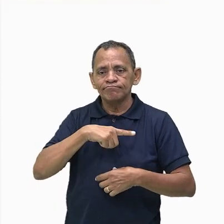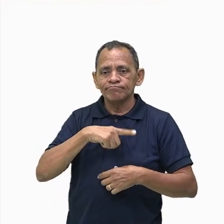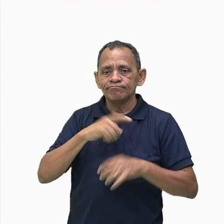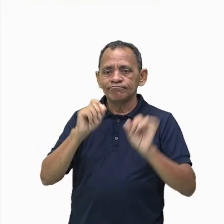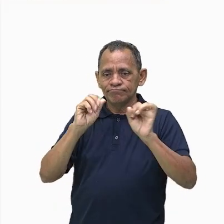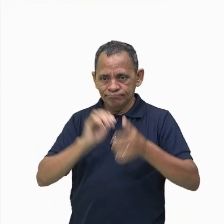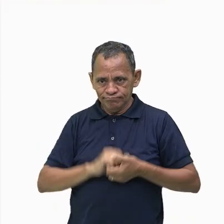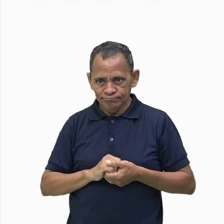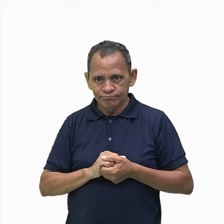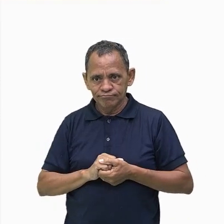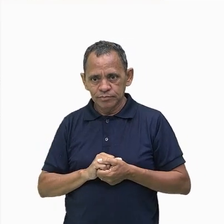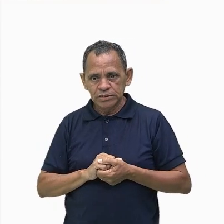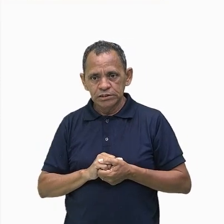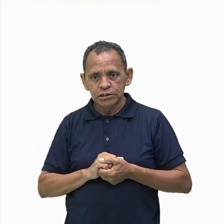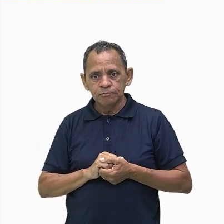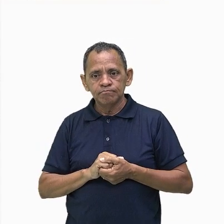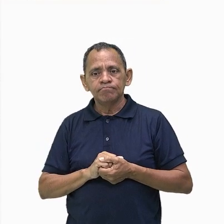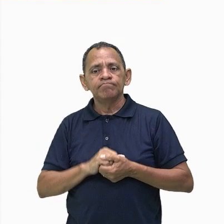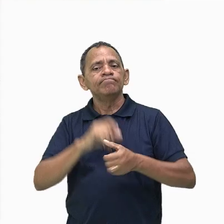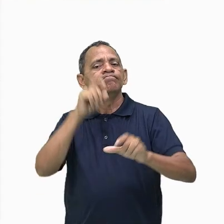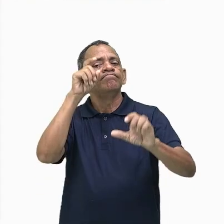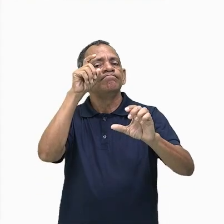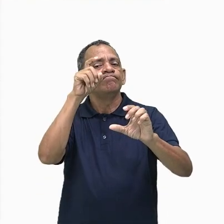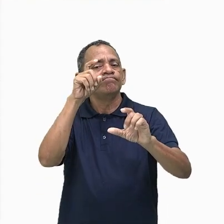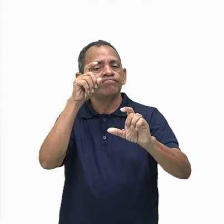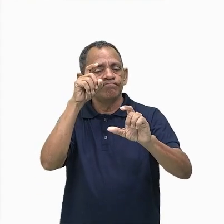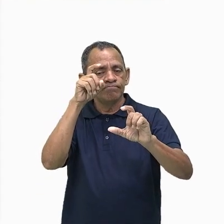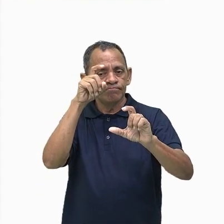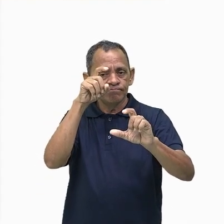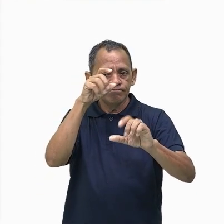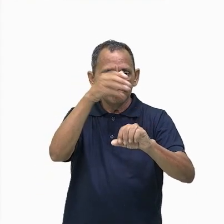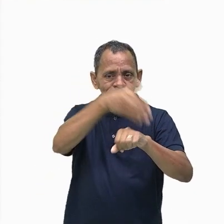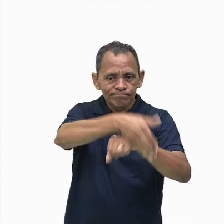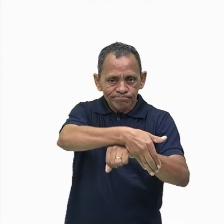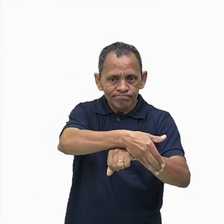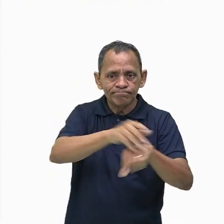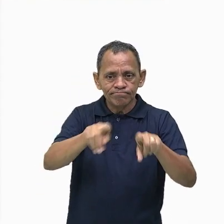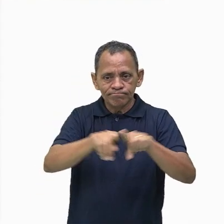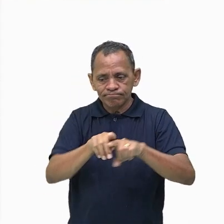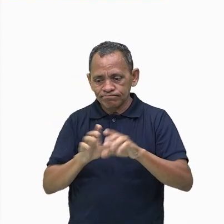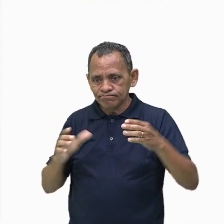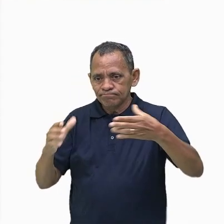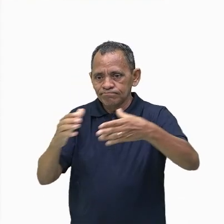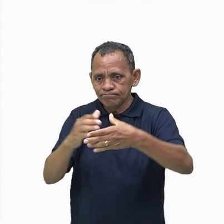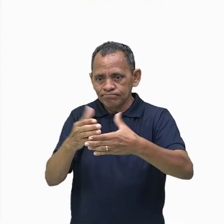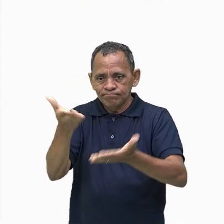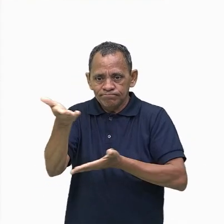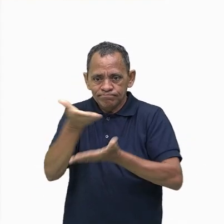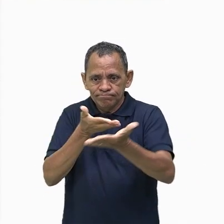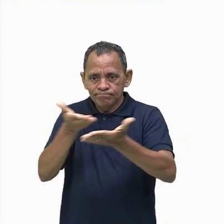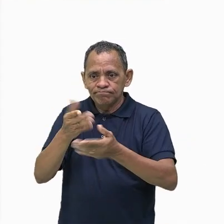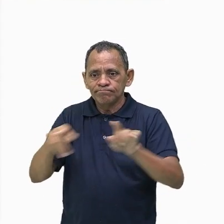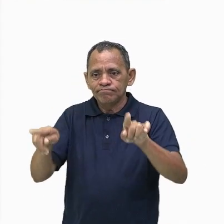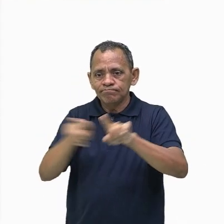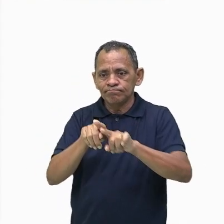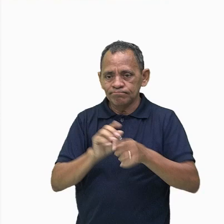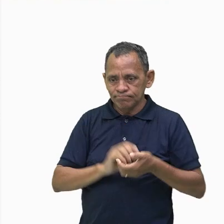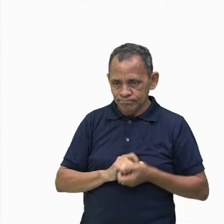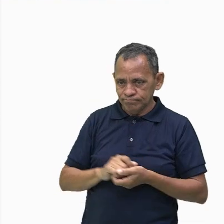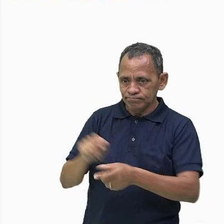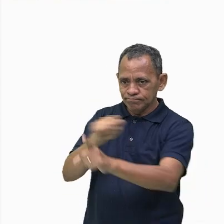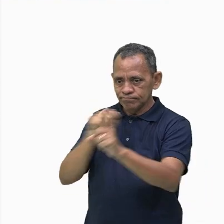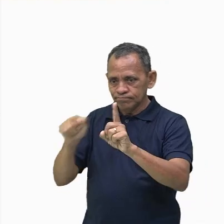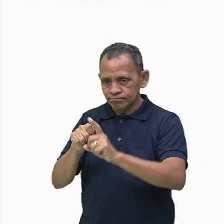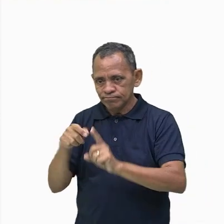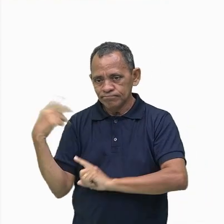pertencimento, né? Pertencimento comum, ali de partilha, até mesmo de coesão social. E acaba tendo